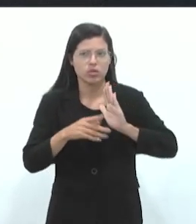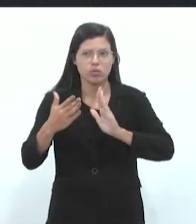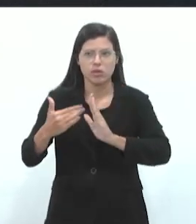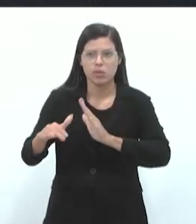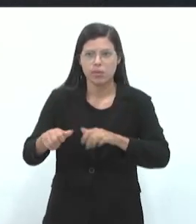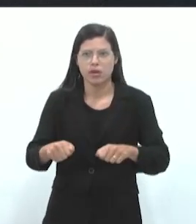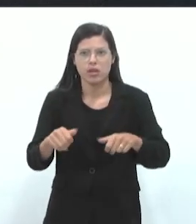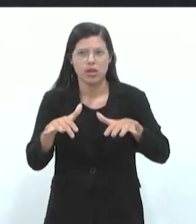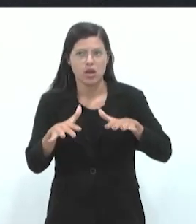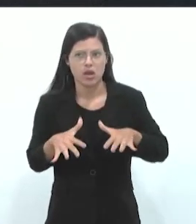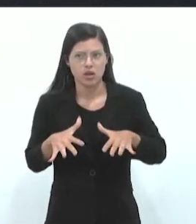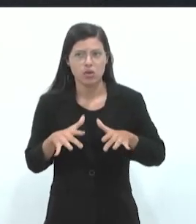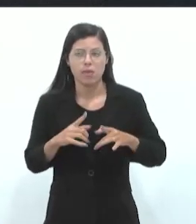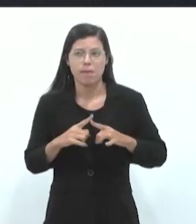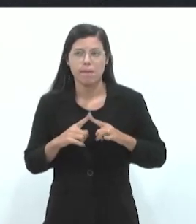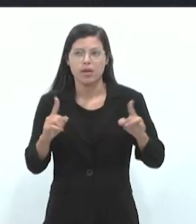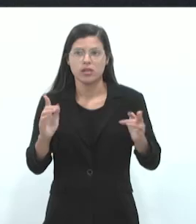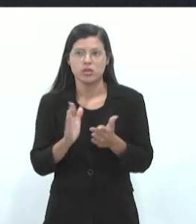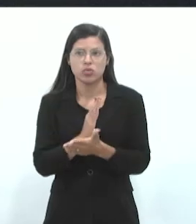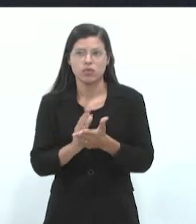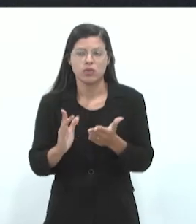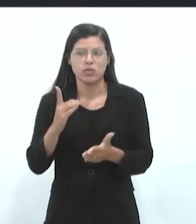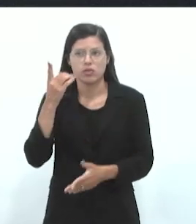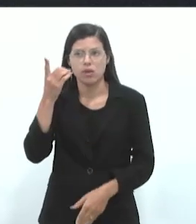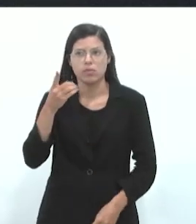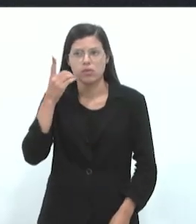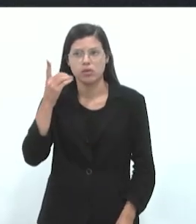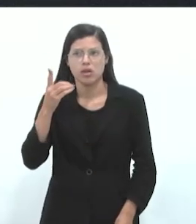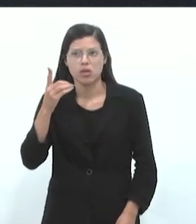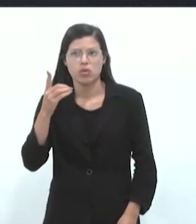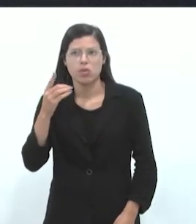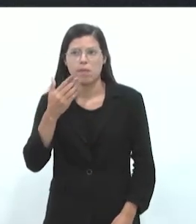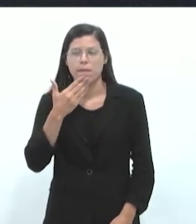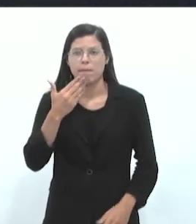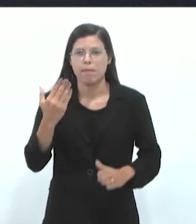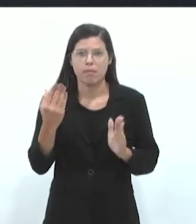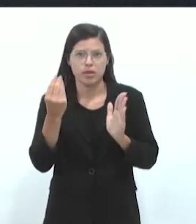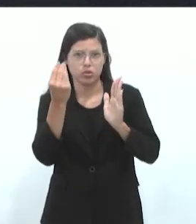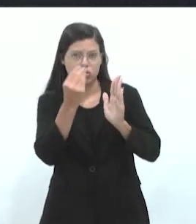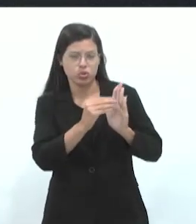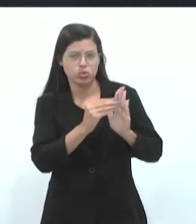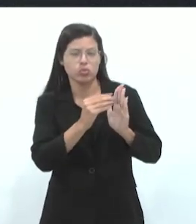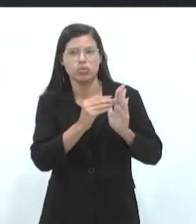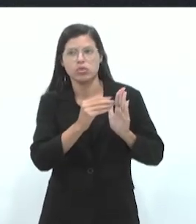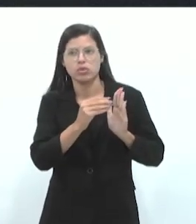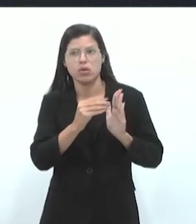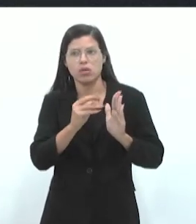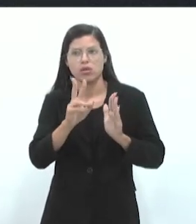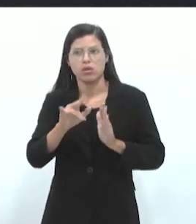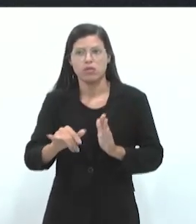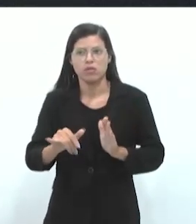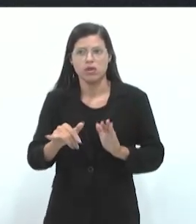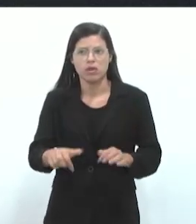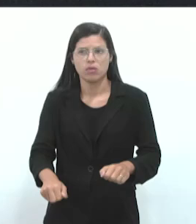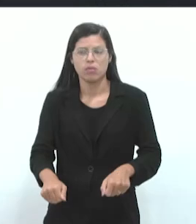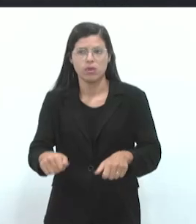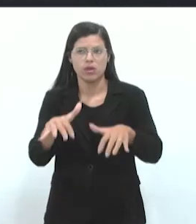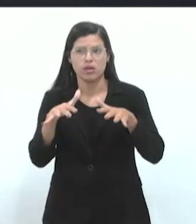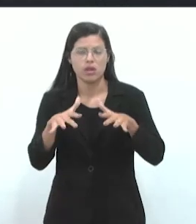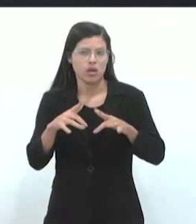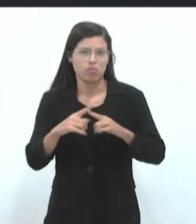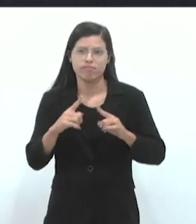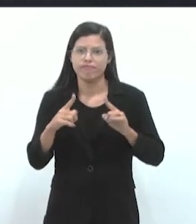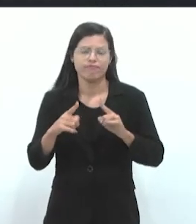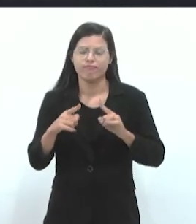vezes, um deputado vai, superado o prazo regimental, vai lá, pede inclusão na pauta, e ele acaba indo a plenário sem ter sido